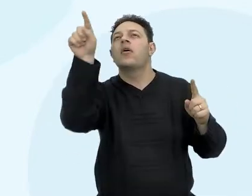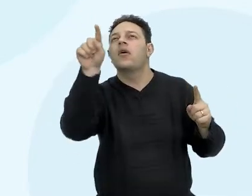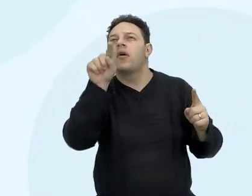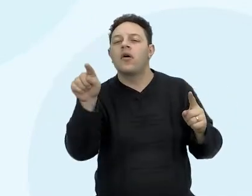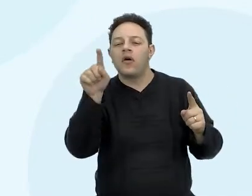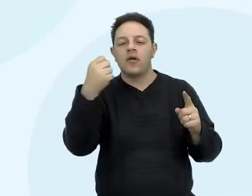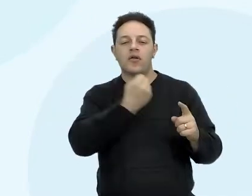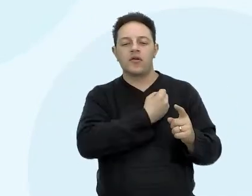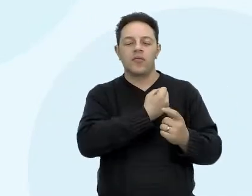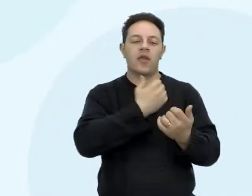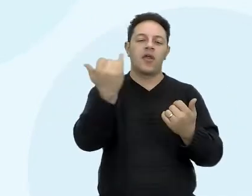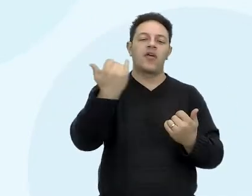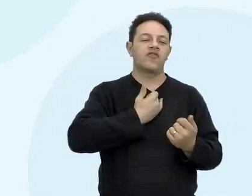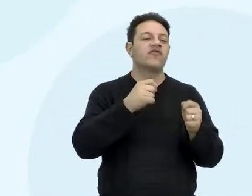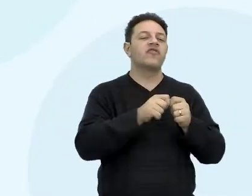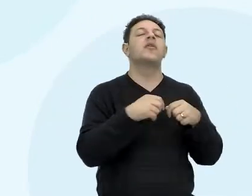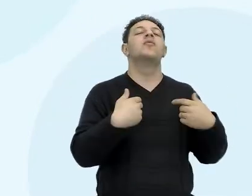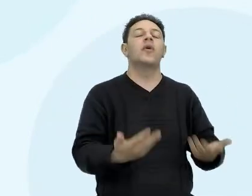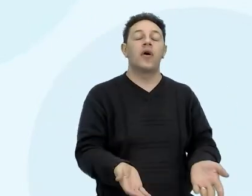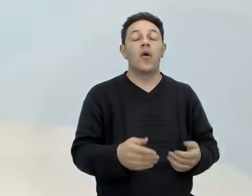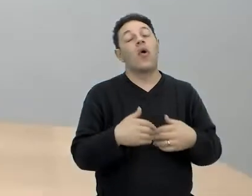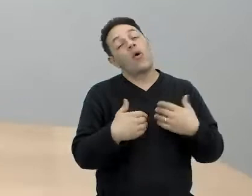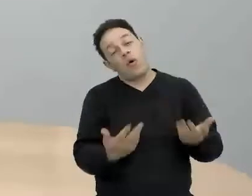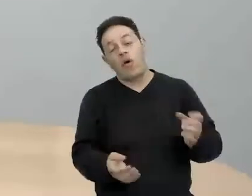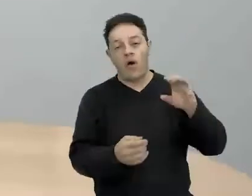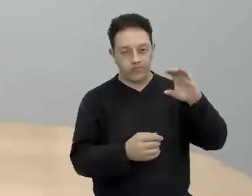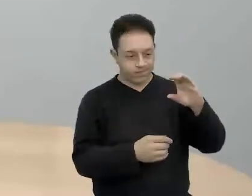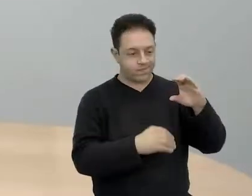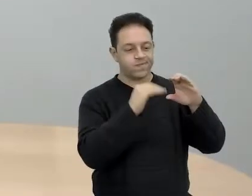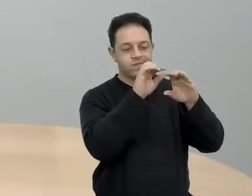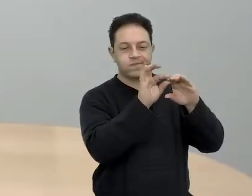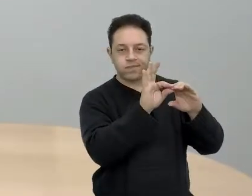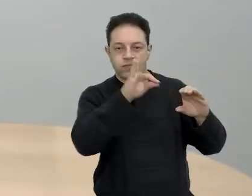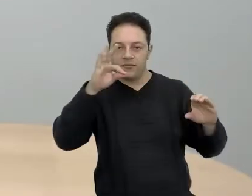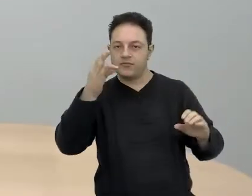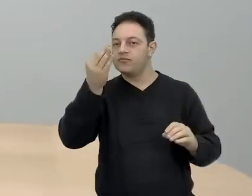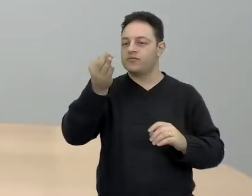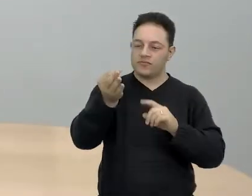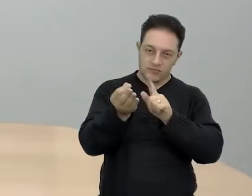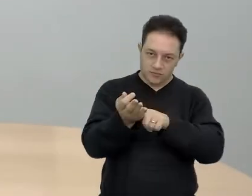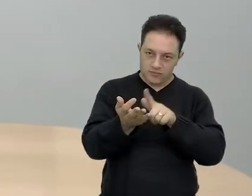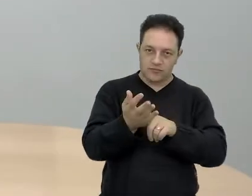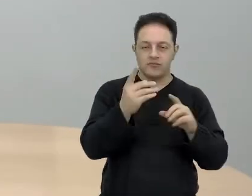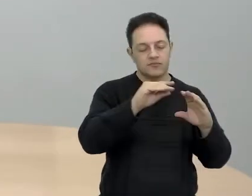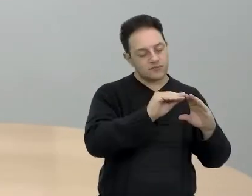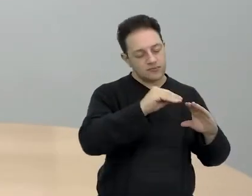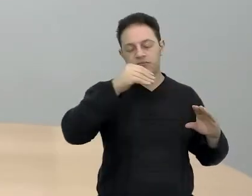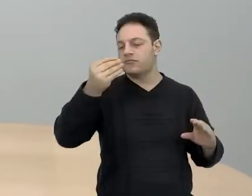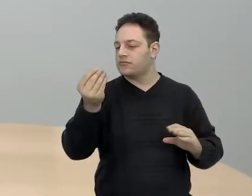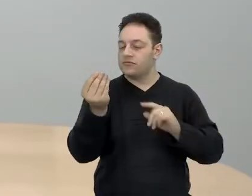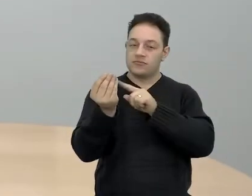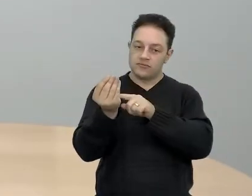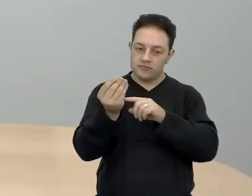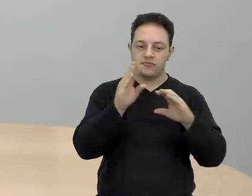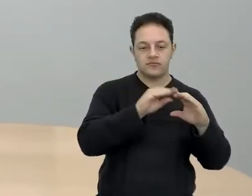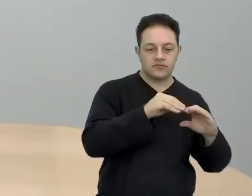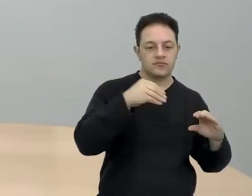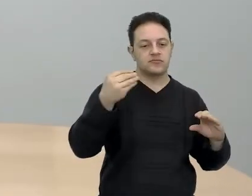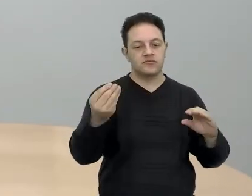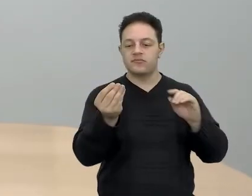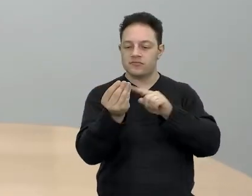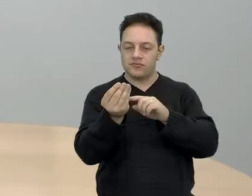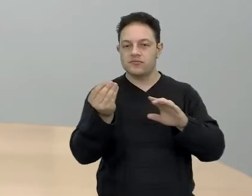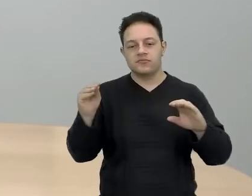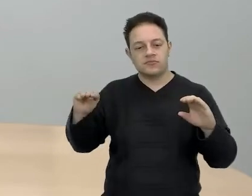de cartas, e aí vai tirando uma de cada vez, então a gente tira uma carta de cada vez, e aí para não repetir a gente